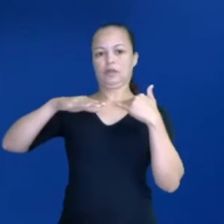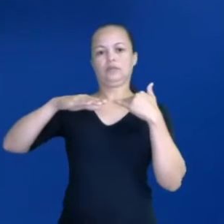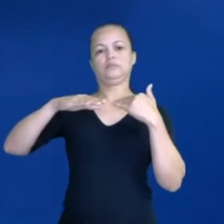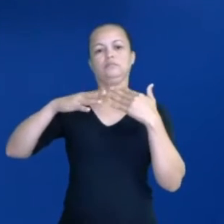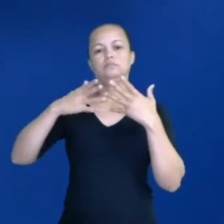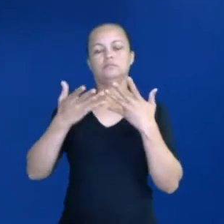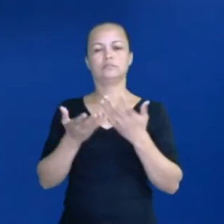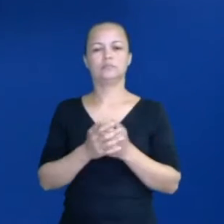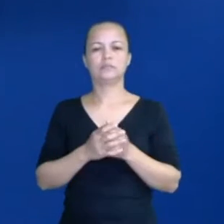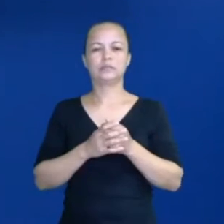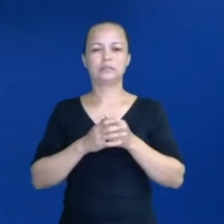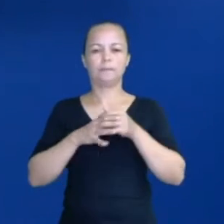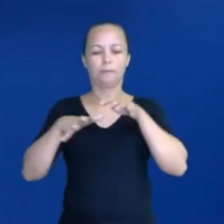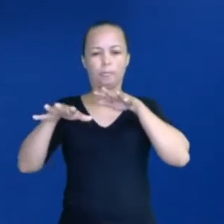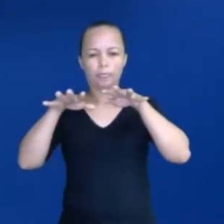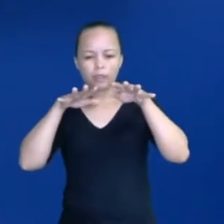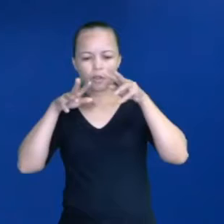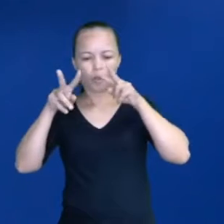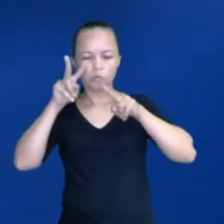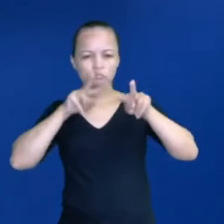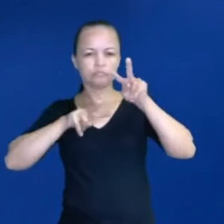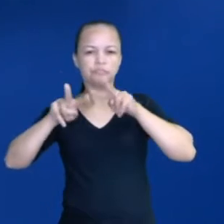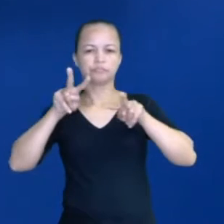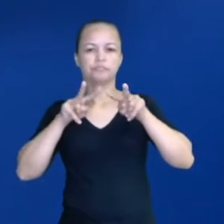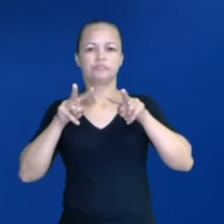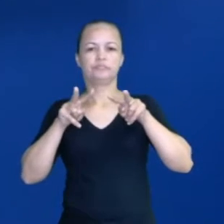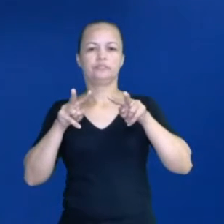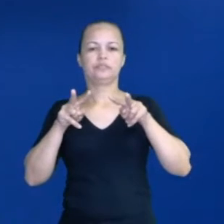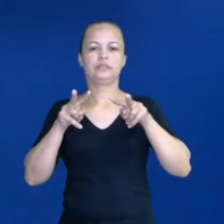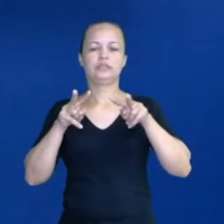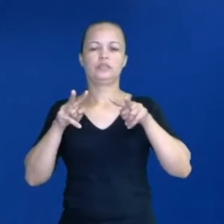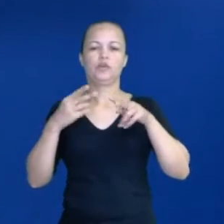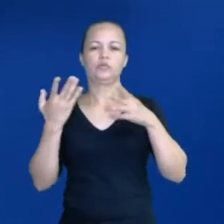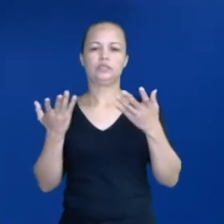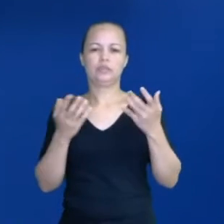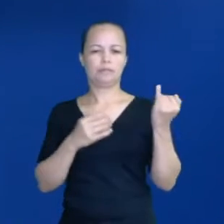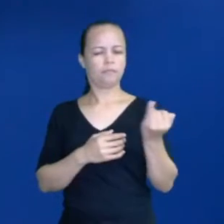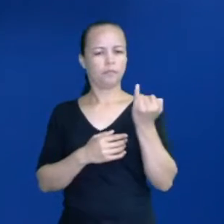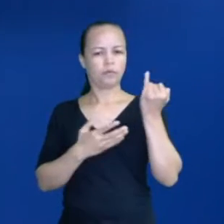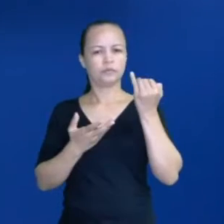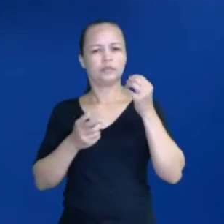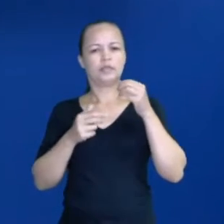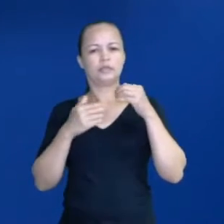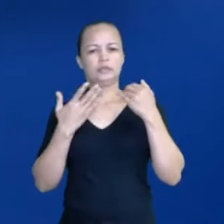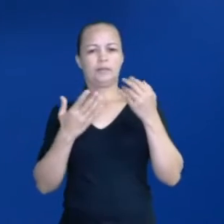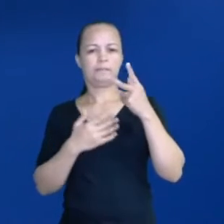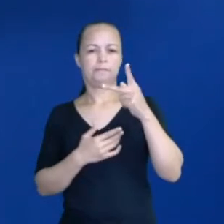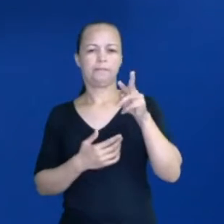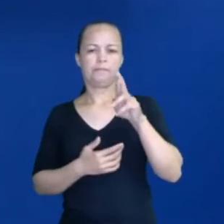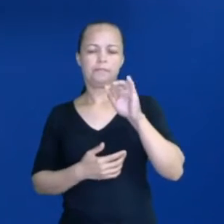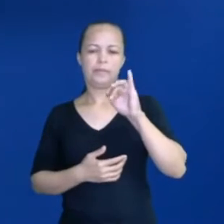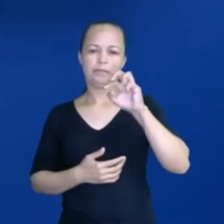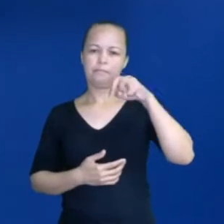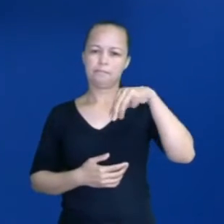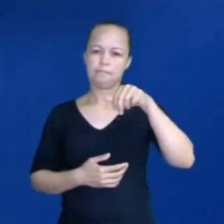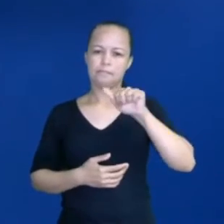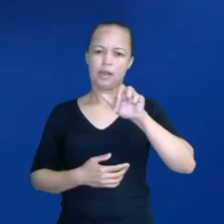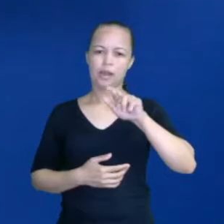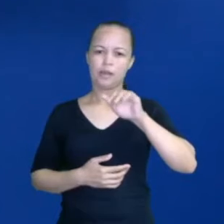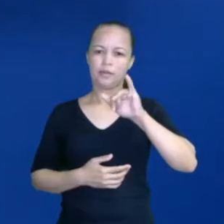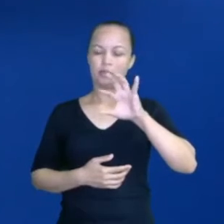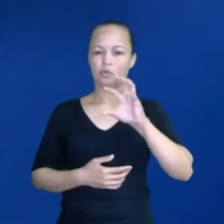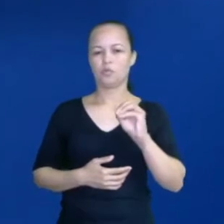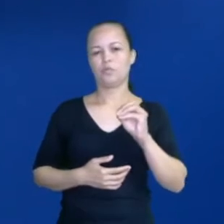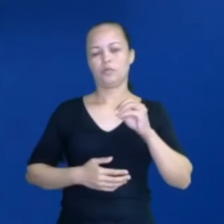entendeu? Então, orientação espacial são esses termos primários que a gente tem logo quando nasce e quando a gente vai